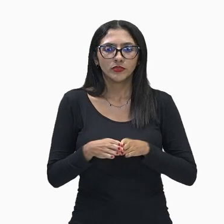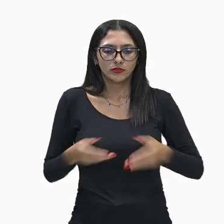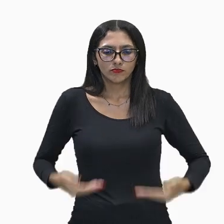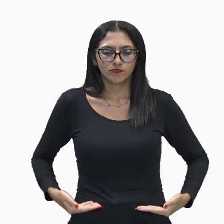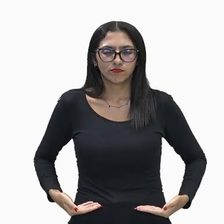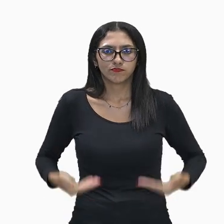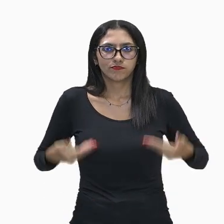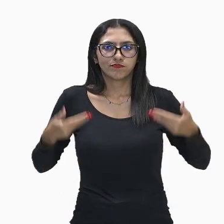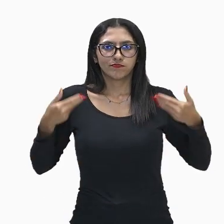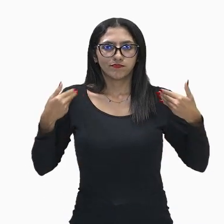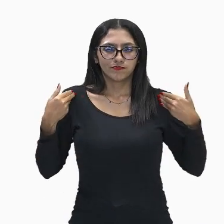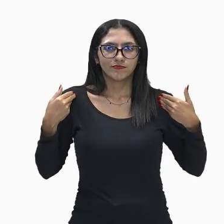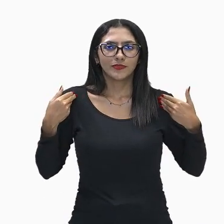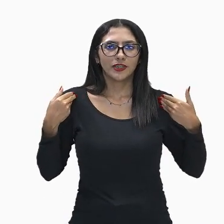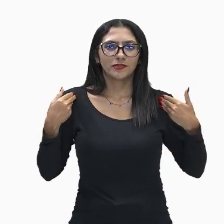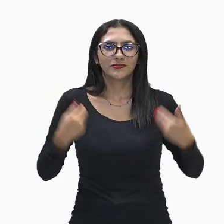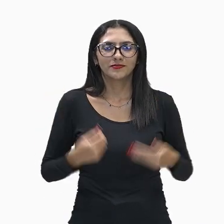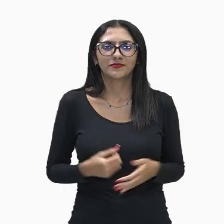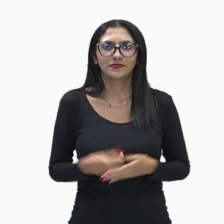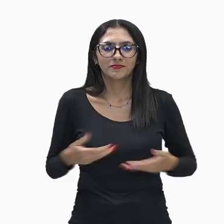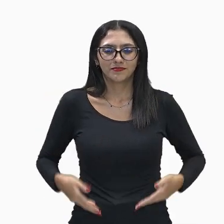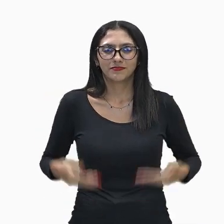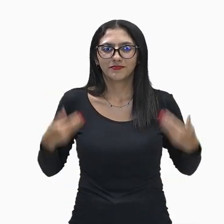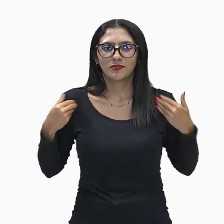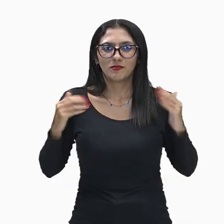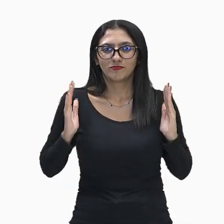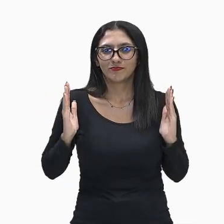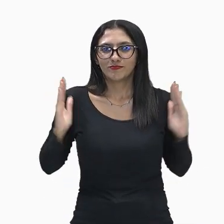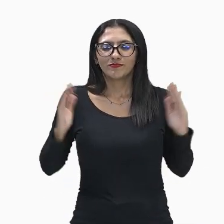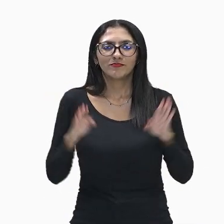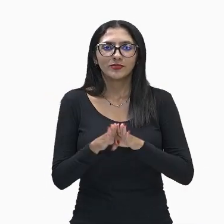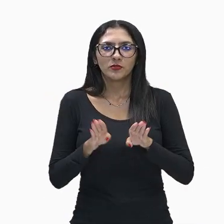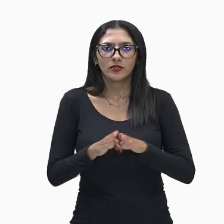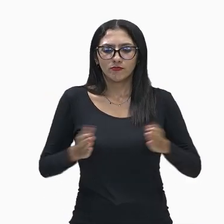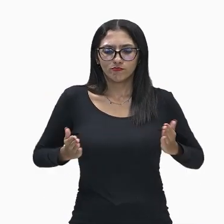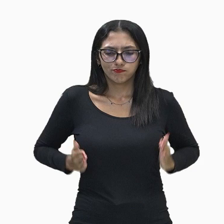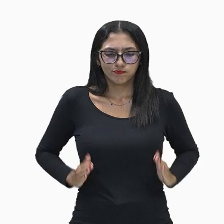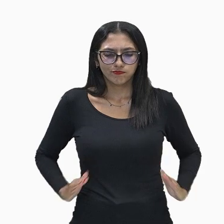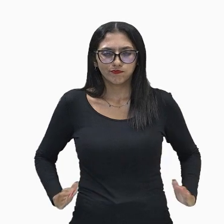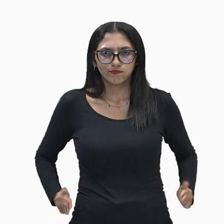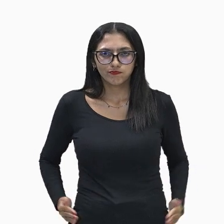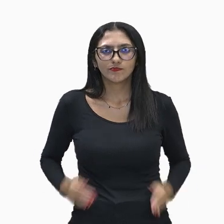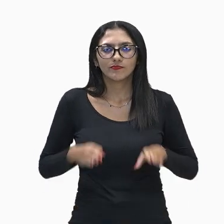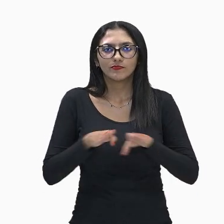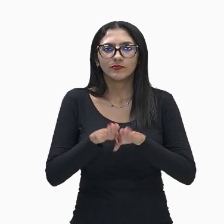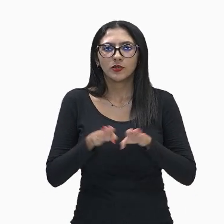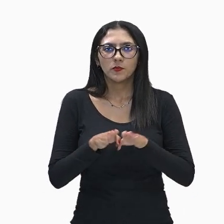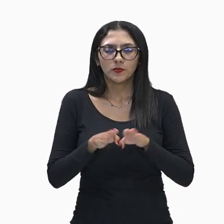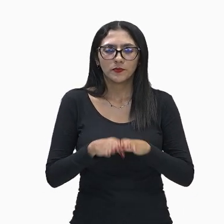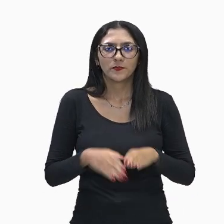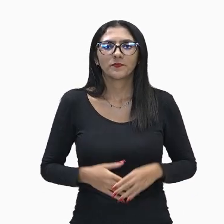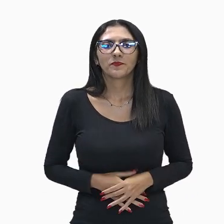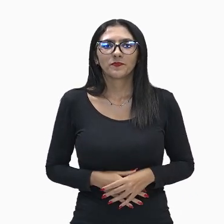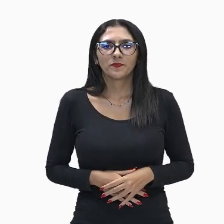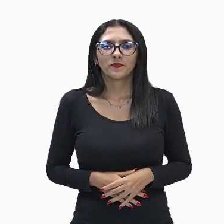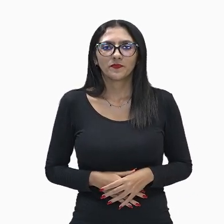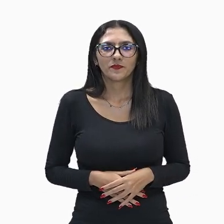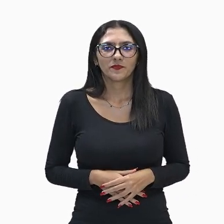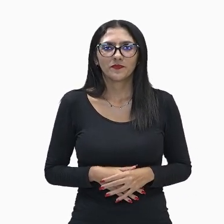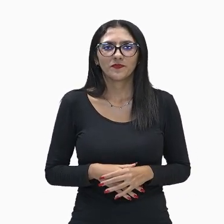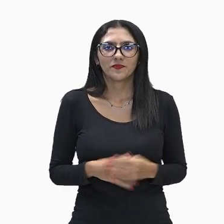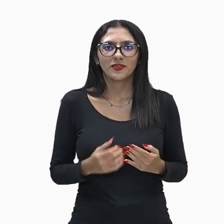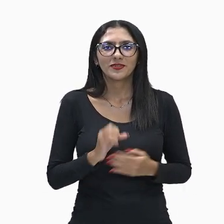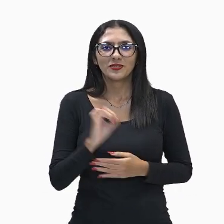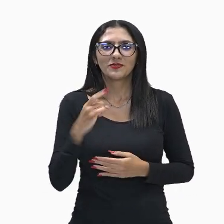cintura mais afinada ele vai ter ali uma silhueta mais desenhada os ombros mais largos né Eh quanto mais eu leio mais eu me